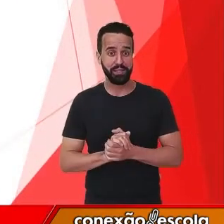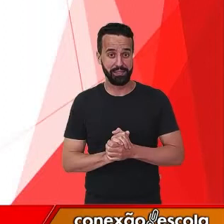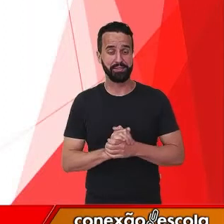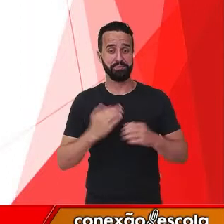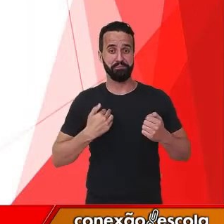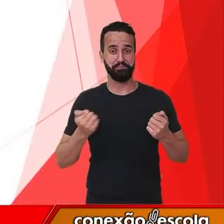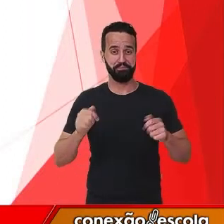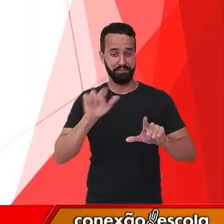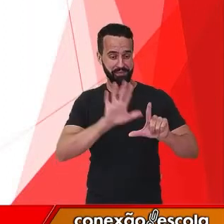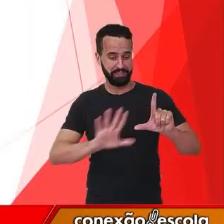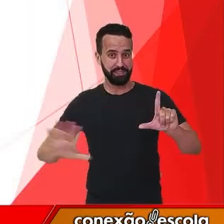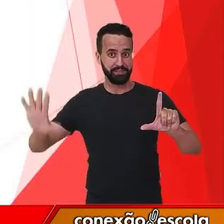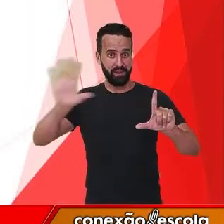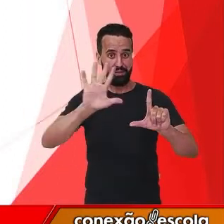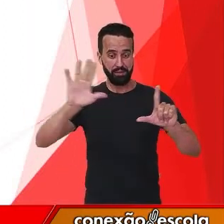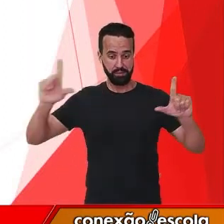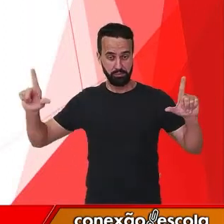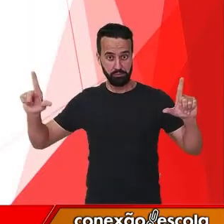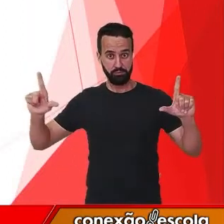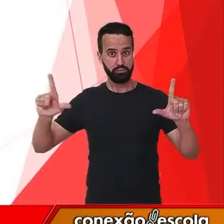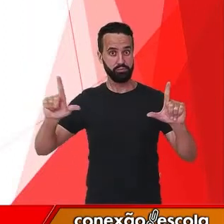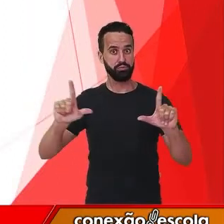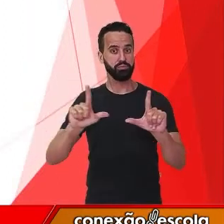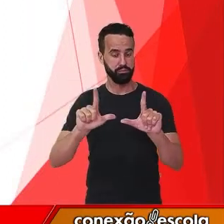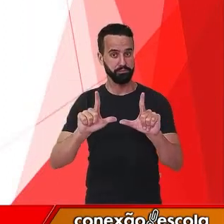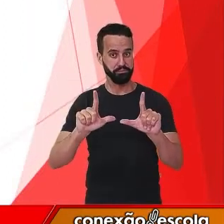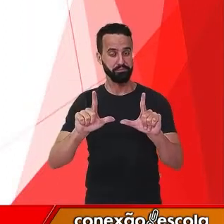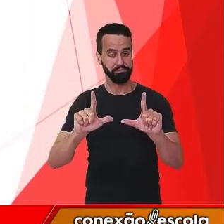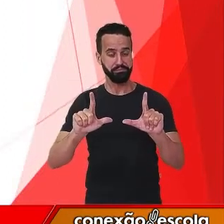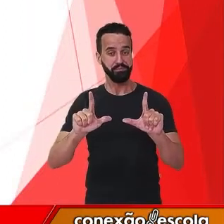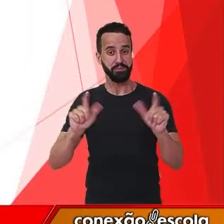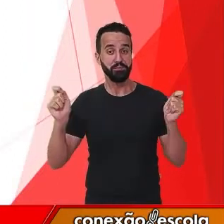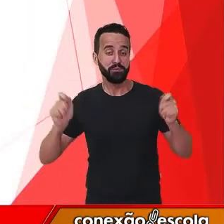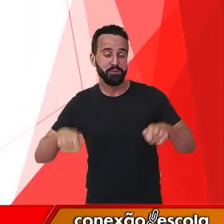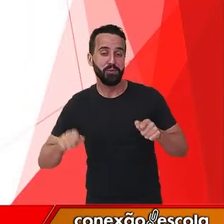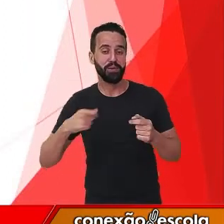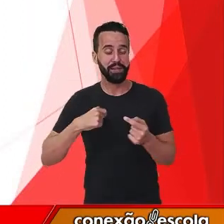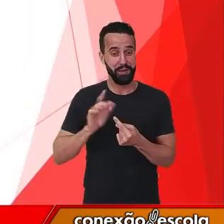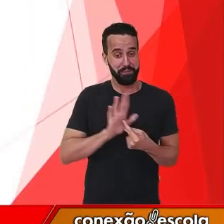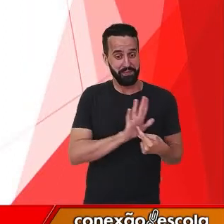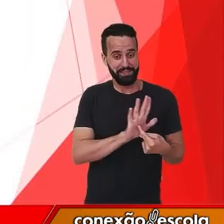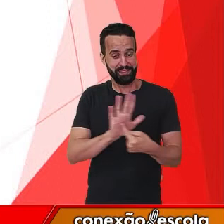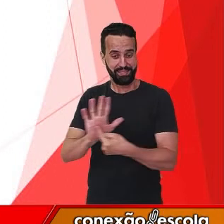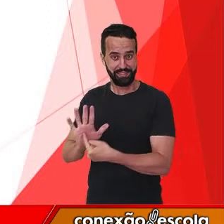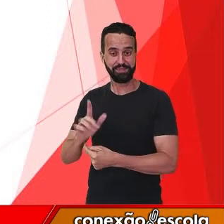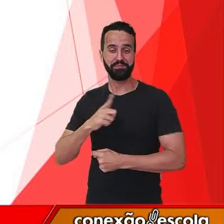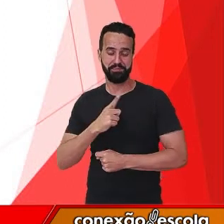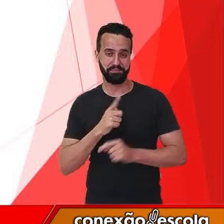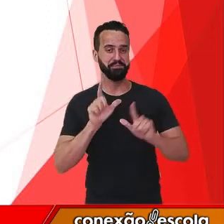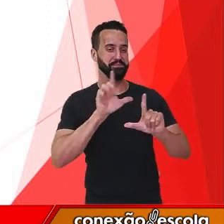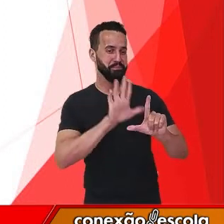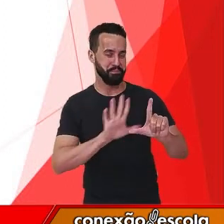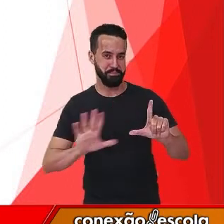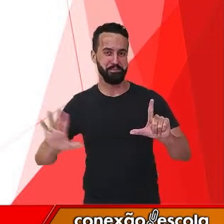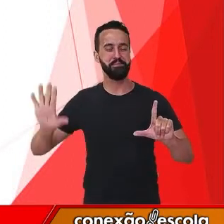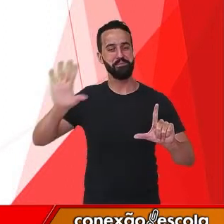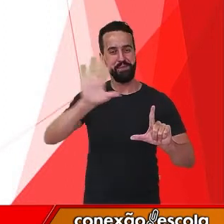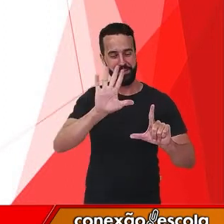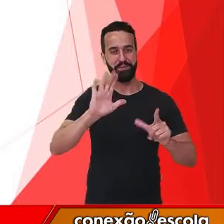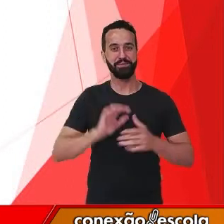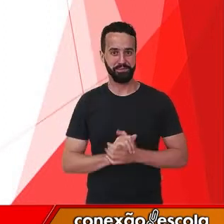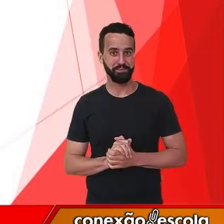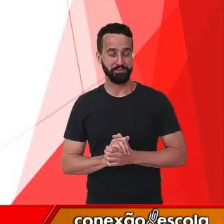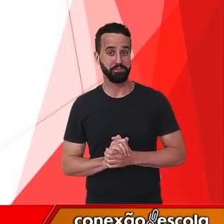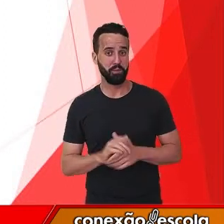proporção que a realidade foi reduzida para ser representada no mapa essas